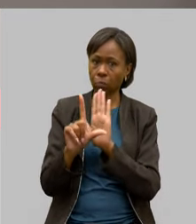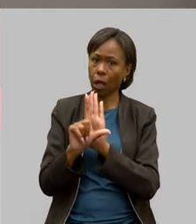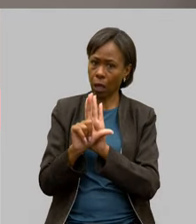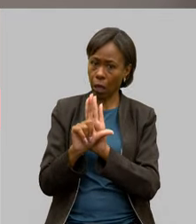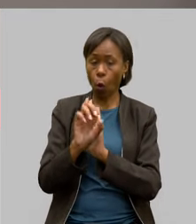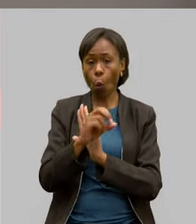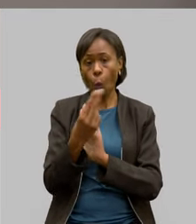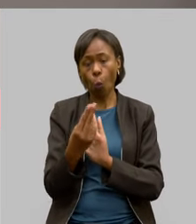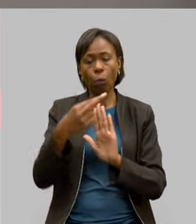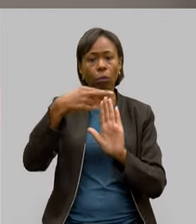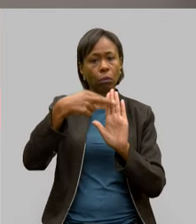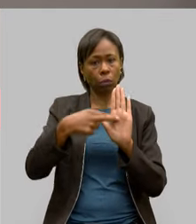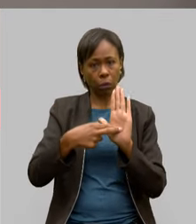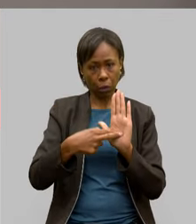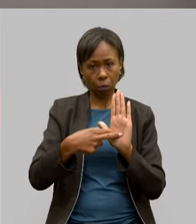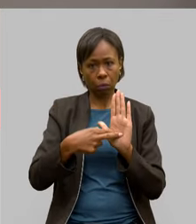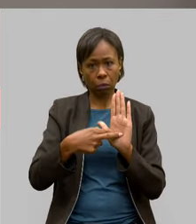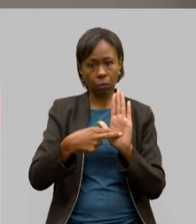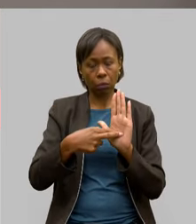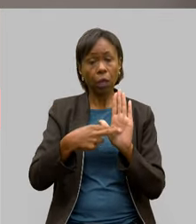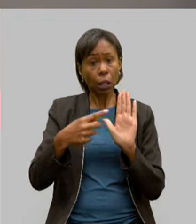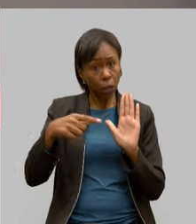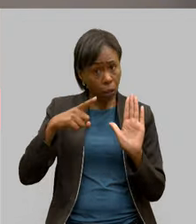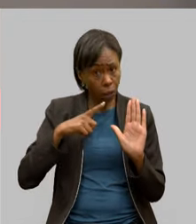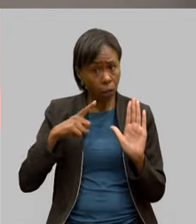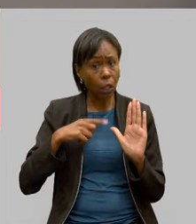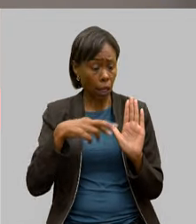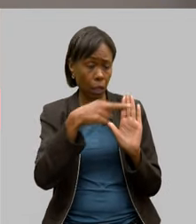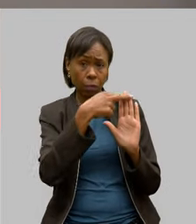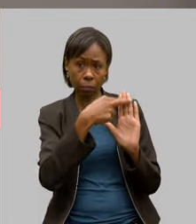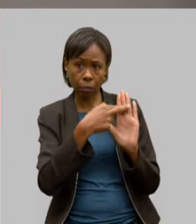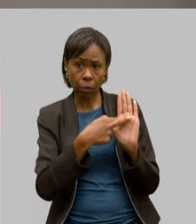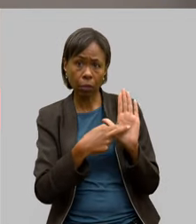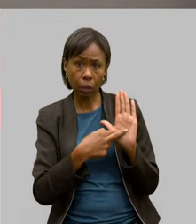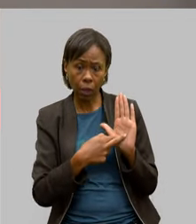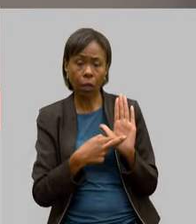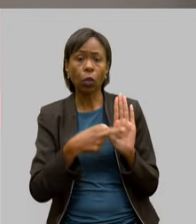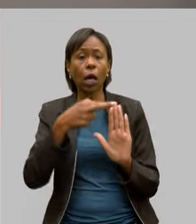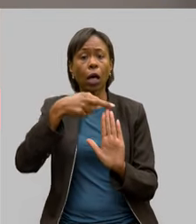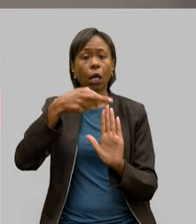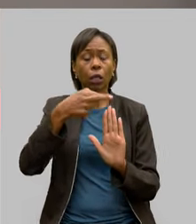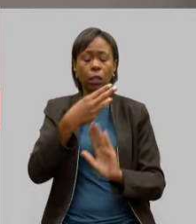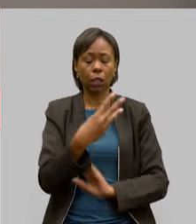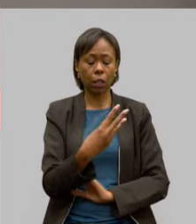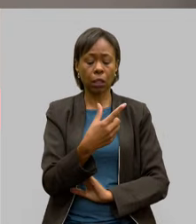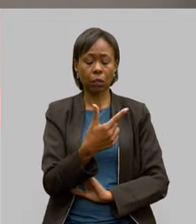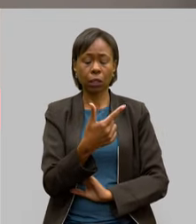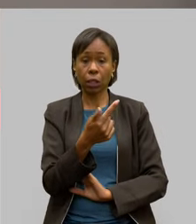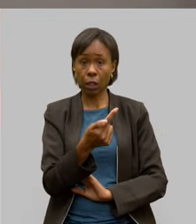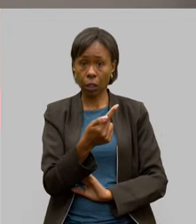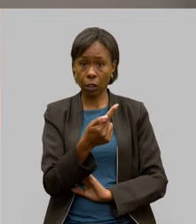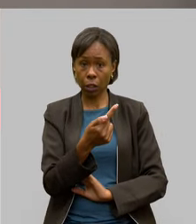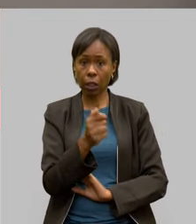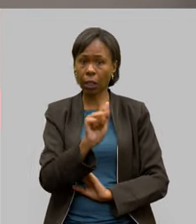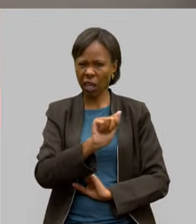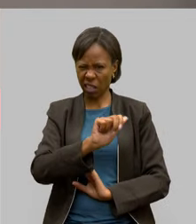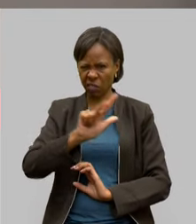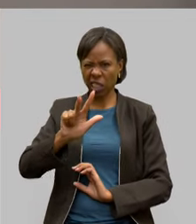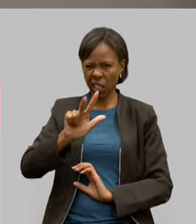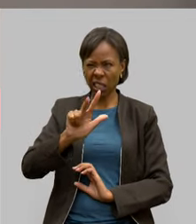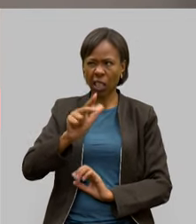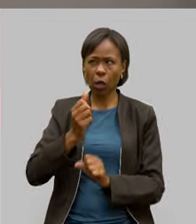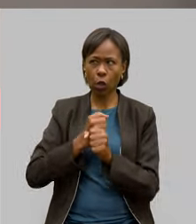regulamentação e nós temos a regulamentação da da resolução 327 da Anvisa desde